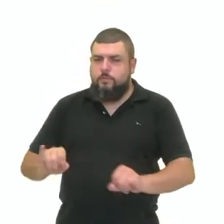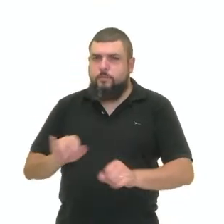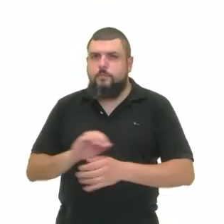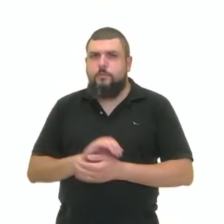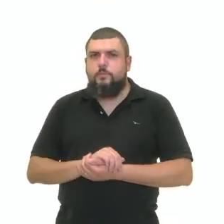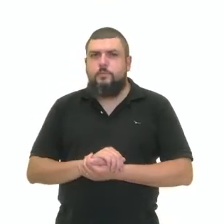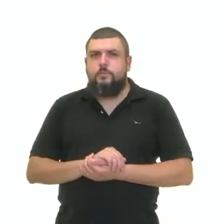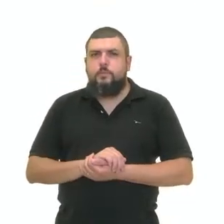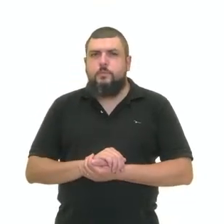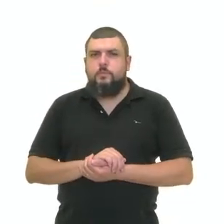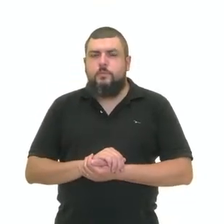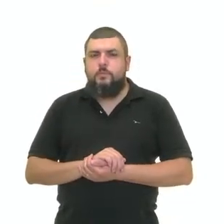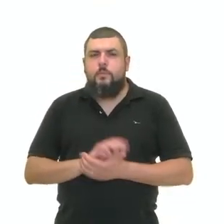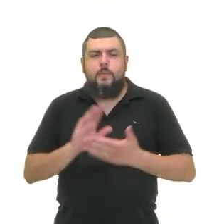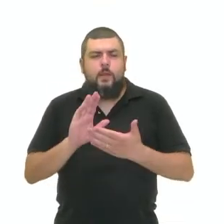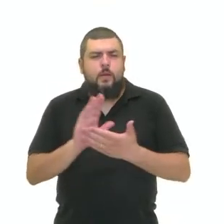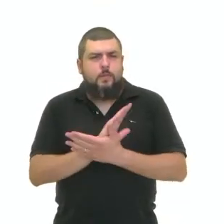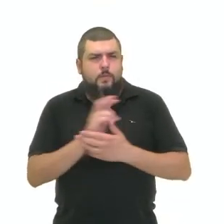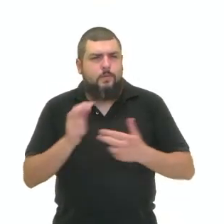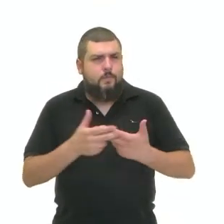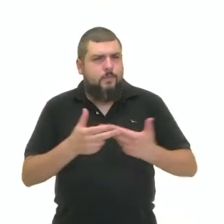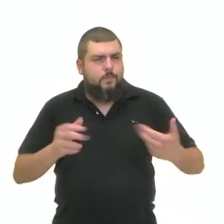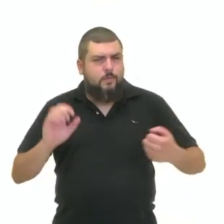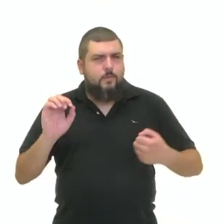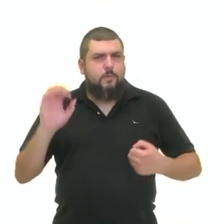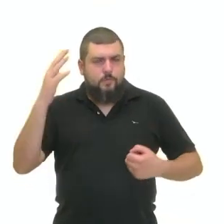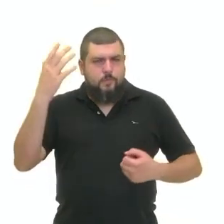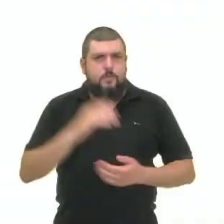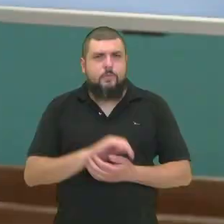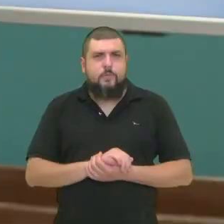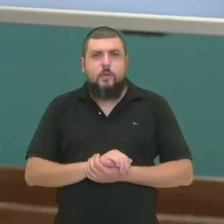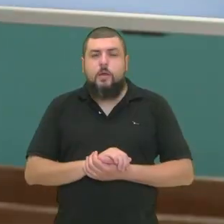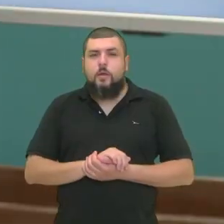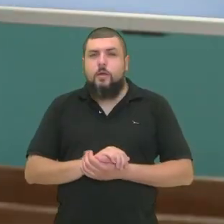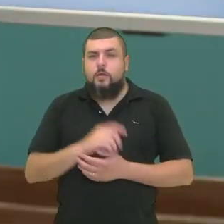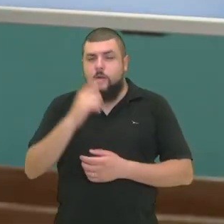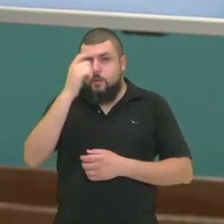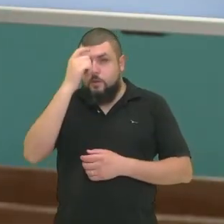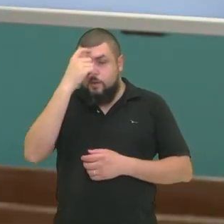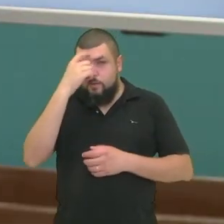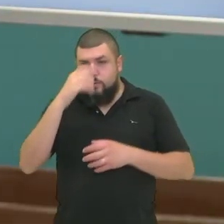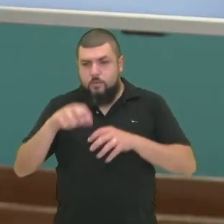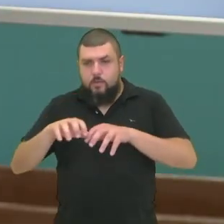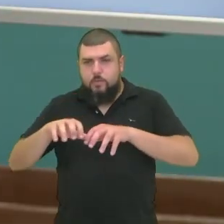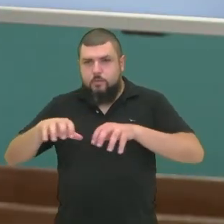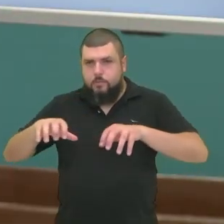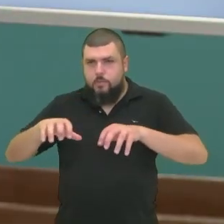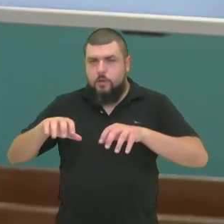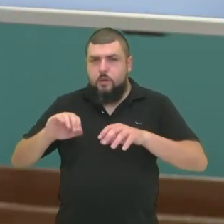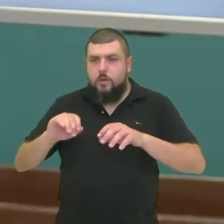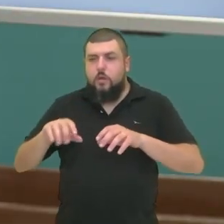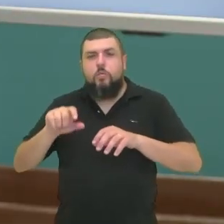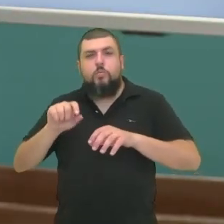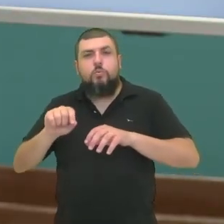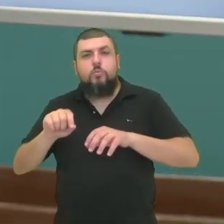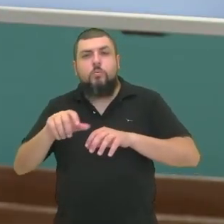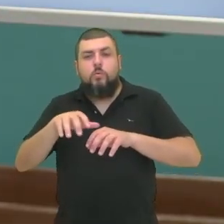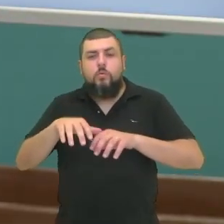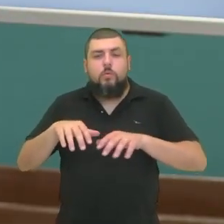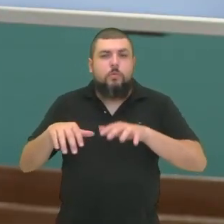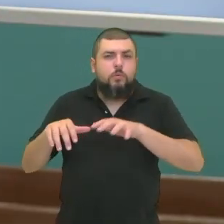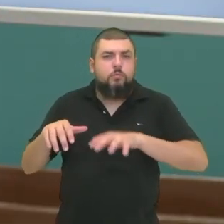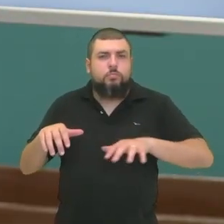algumas coisas aconteceram com a sua independência a Índia é dividido entre a Índia dos islâmicos que é o Paquistão